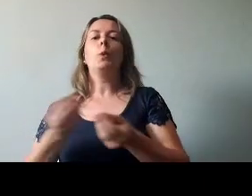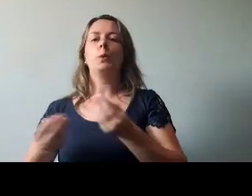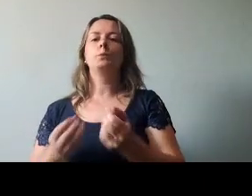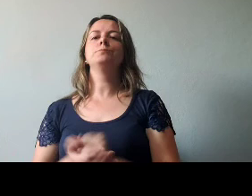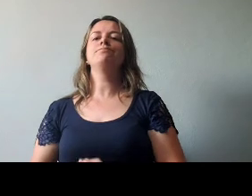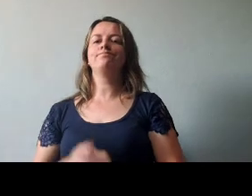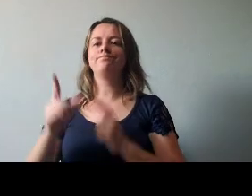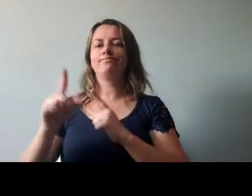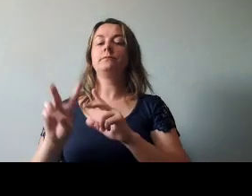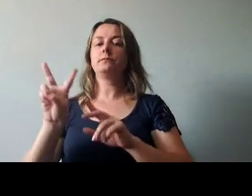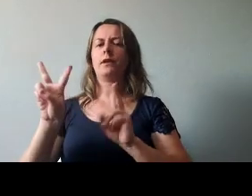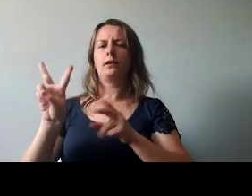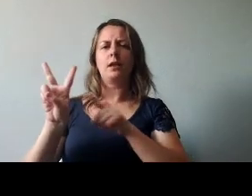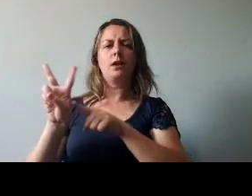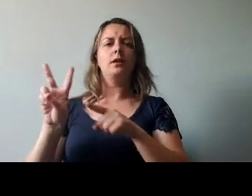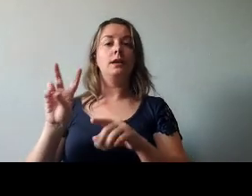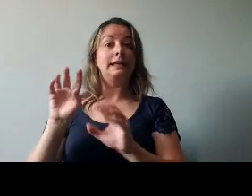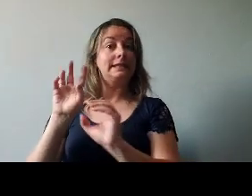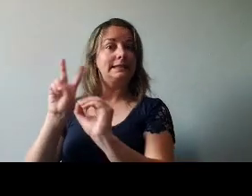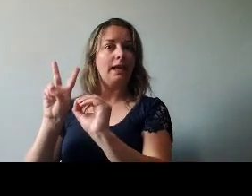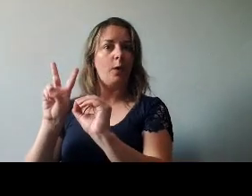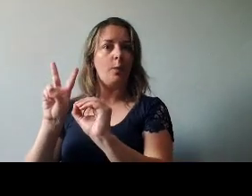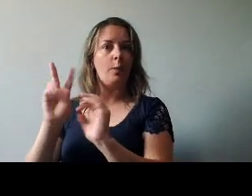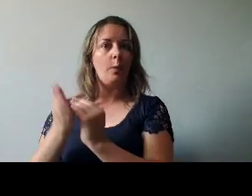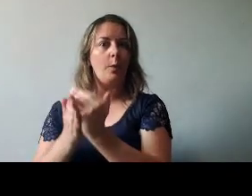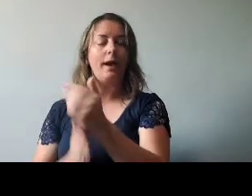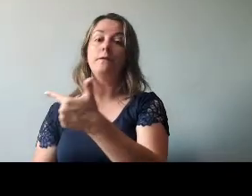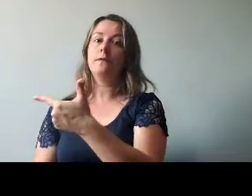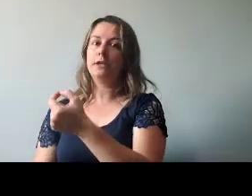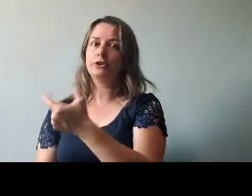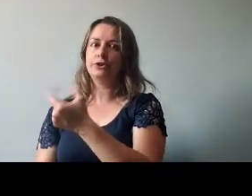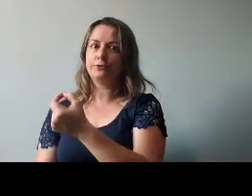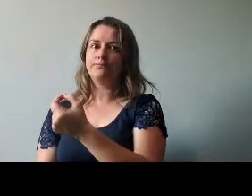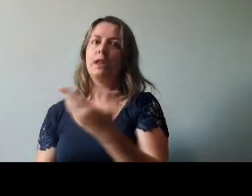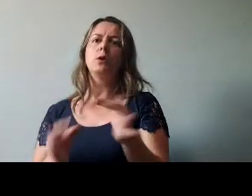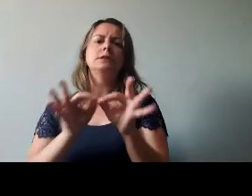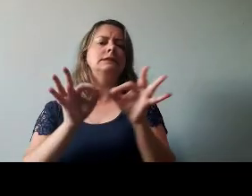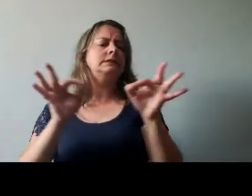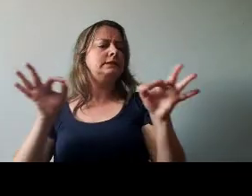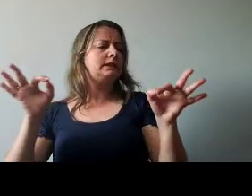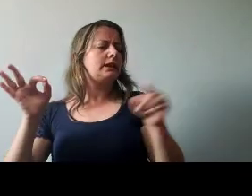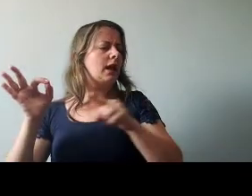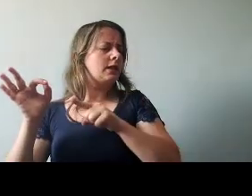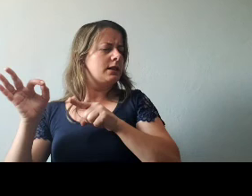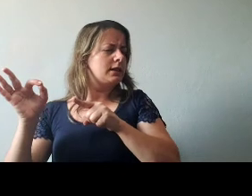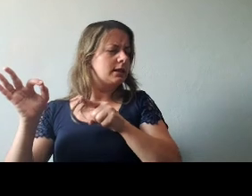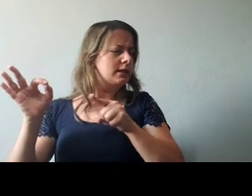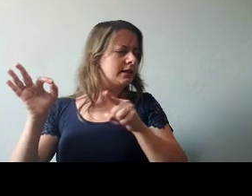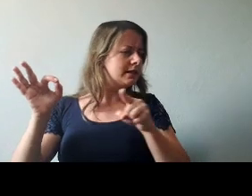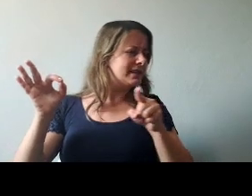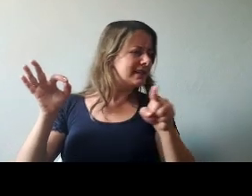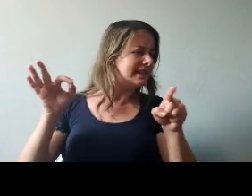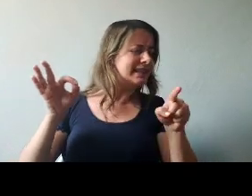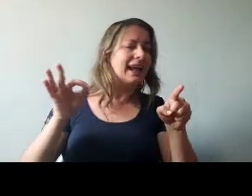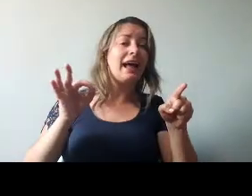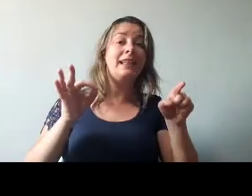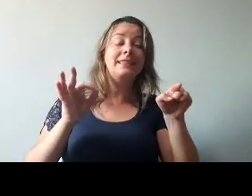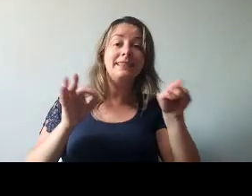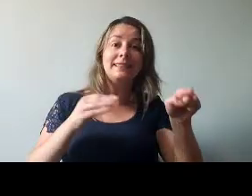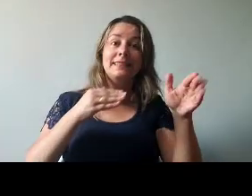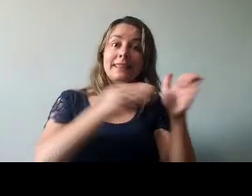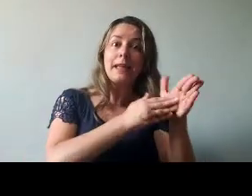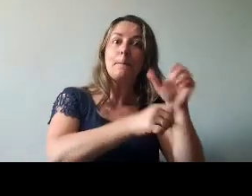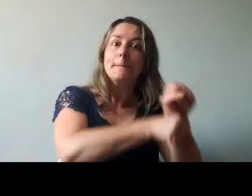20, continua sendo, né? Só que agora eu vou calcular a distância até ele parar totalmente. Então, vamos